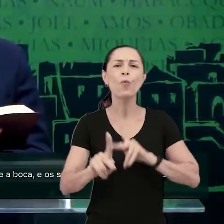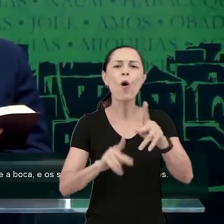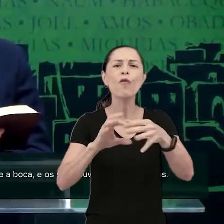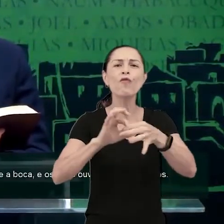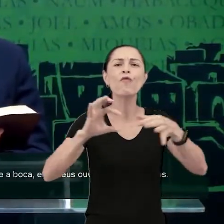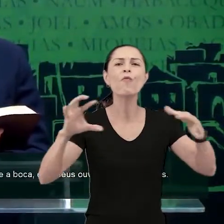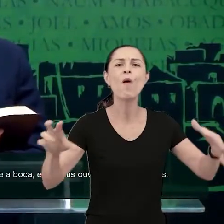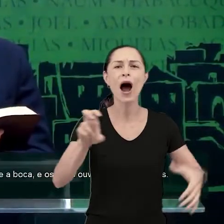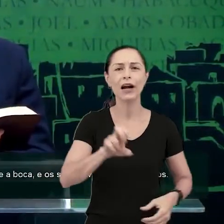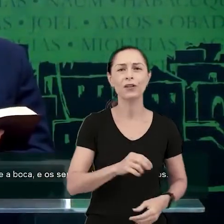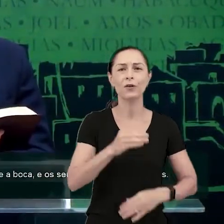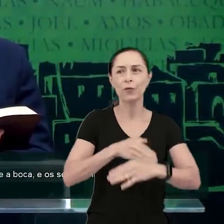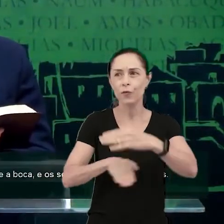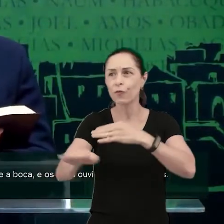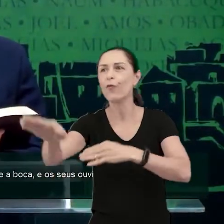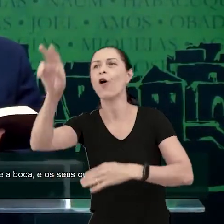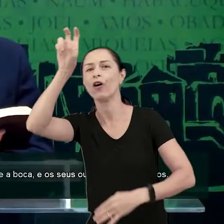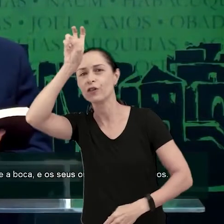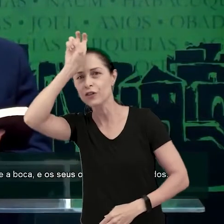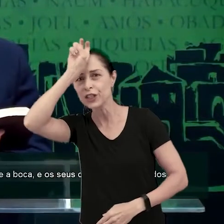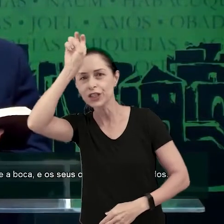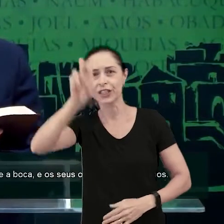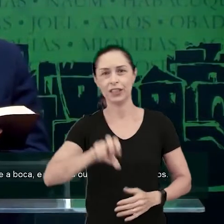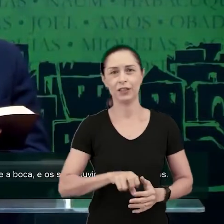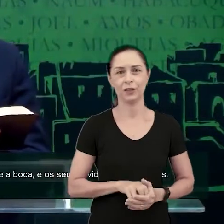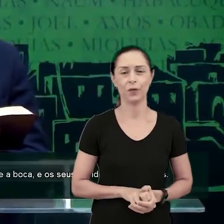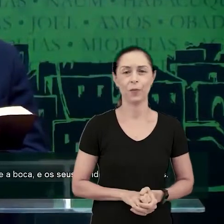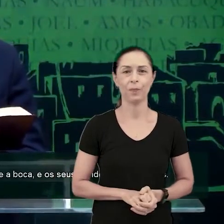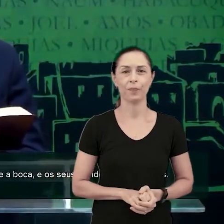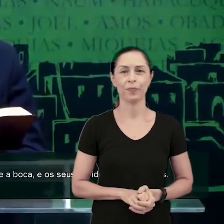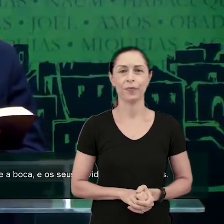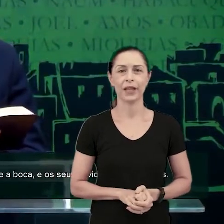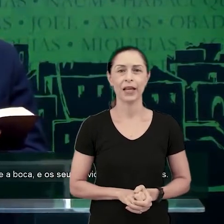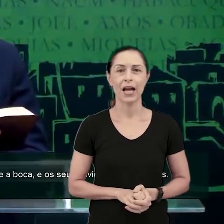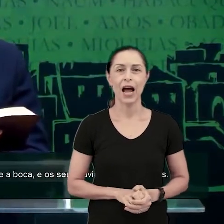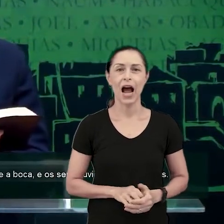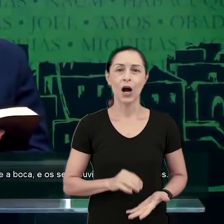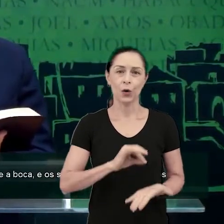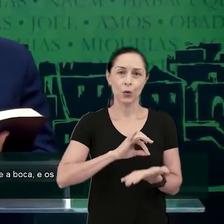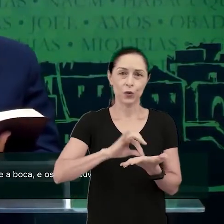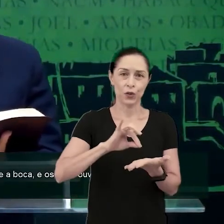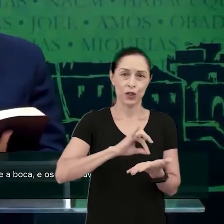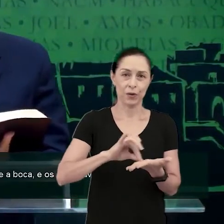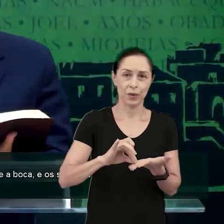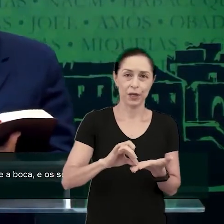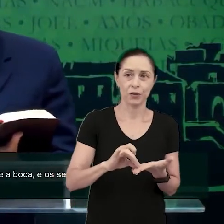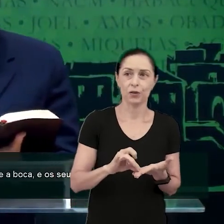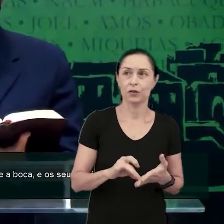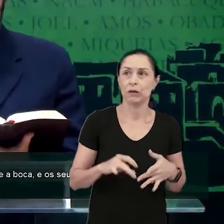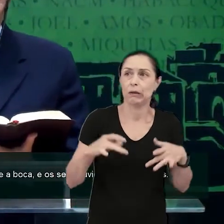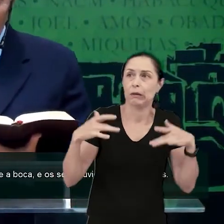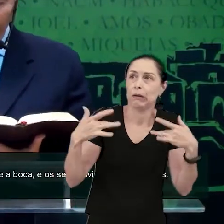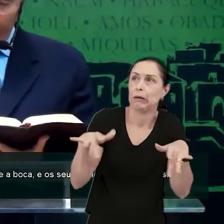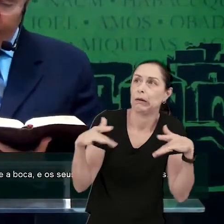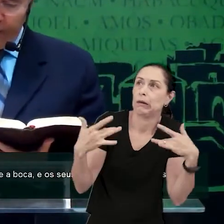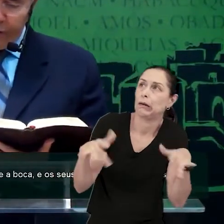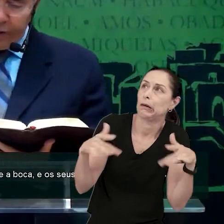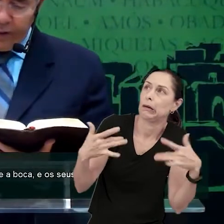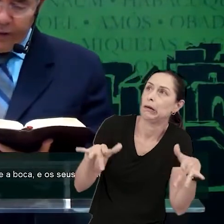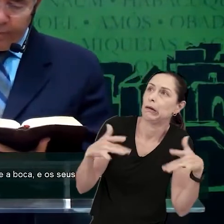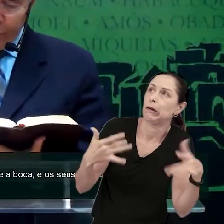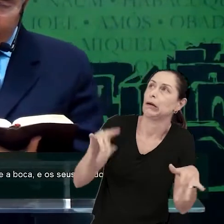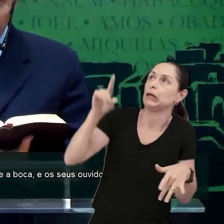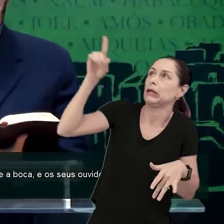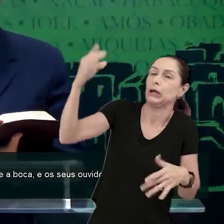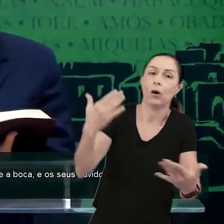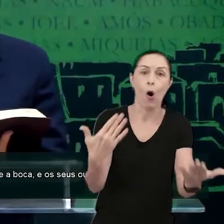de todo o seu poder. Porão a mão sobre a boca e os seus ouvidos ficarão surdos. Lamberão o pó como